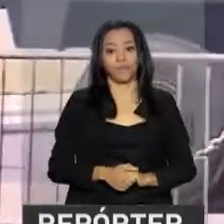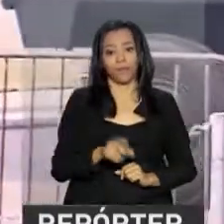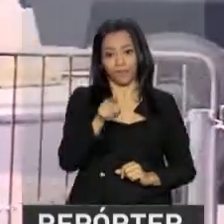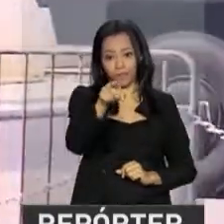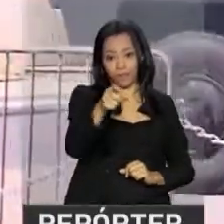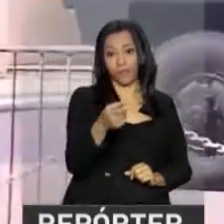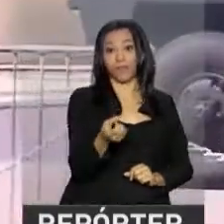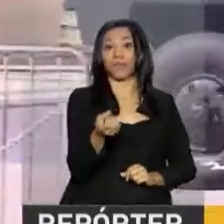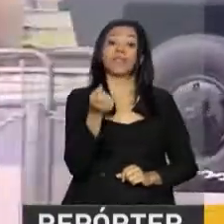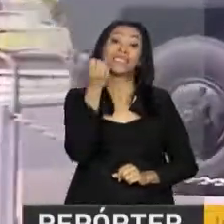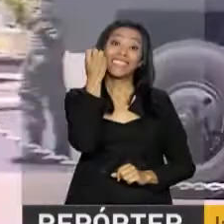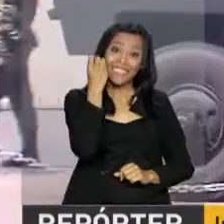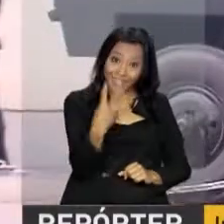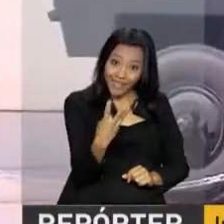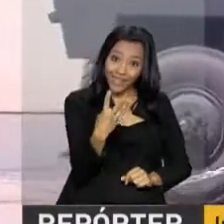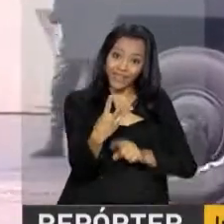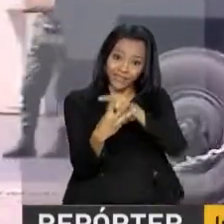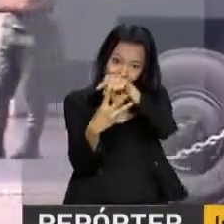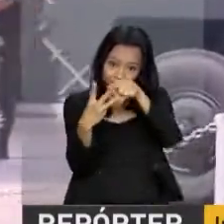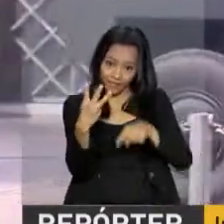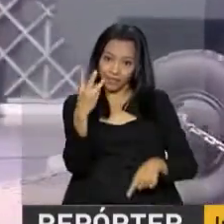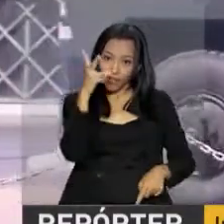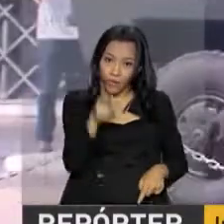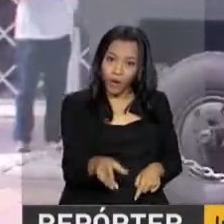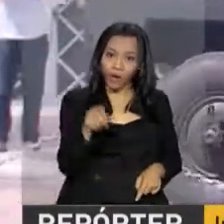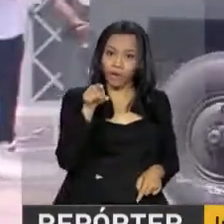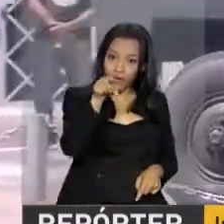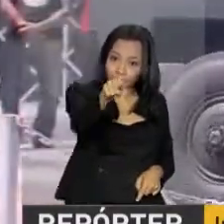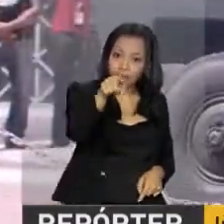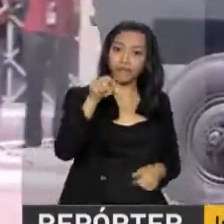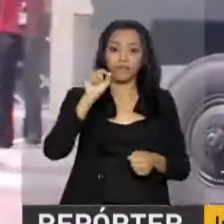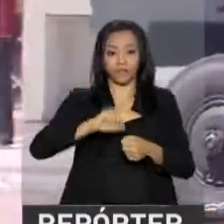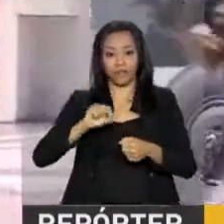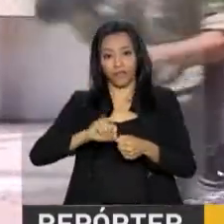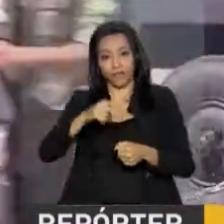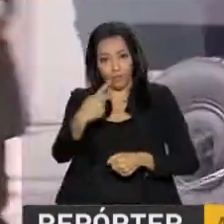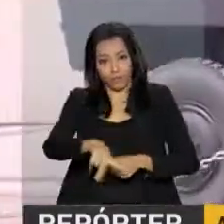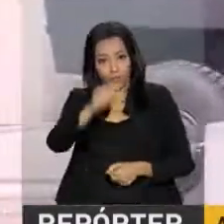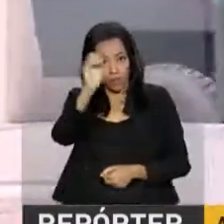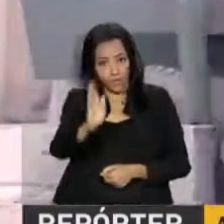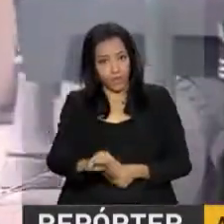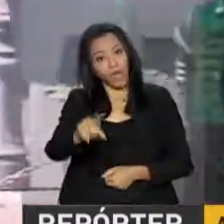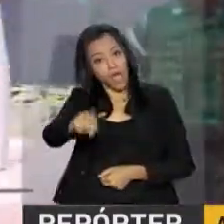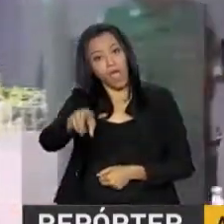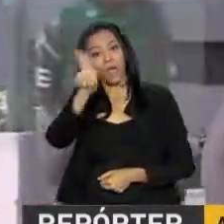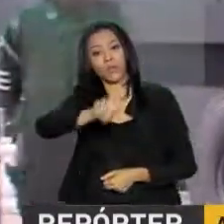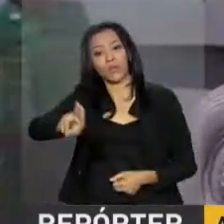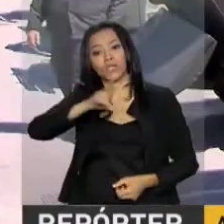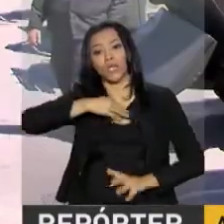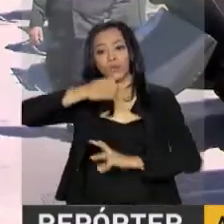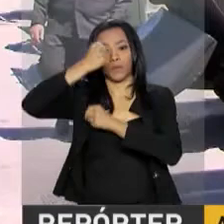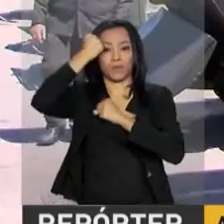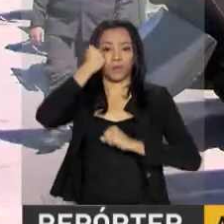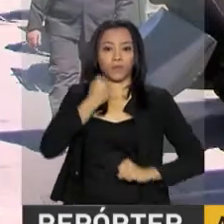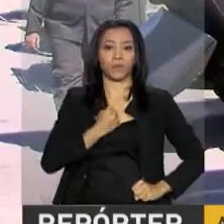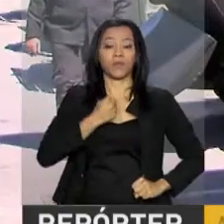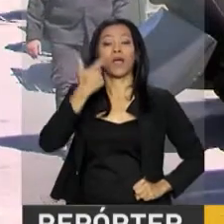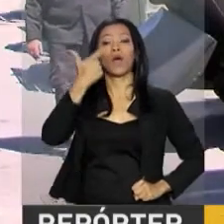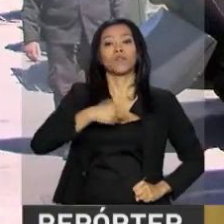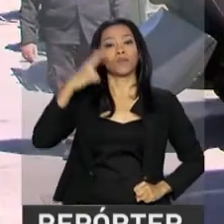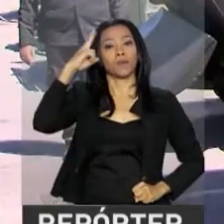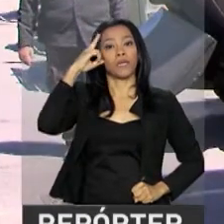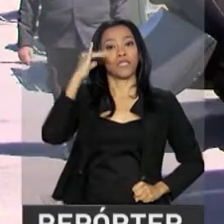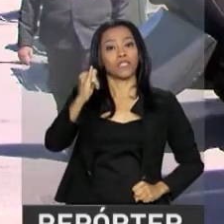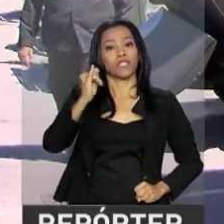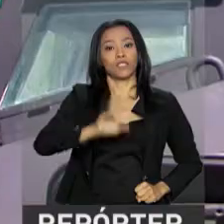São 3 Urutus, veículos anfíbios fabricados no Brasil, usados pelo Exército durante a missão de paz no Haiti, que